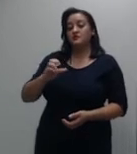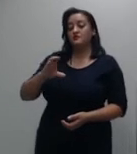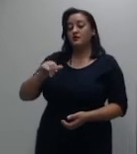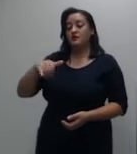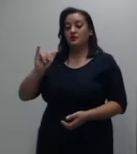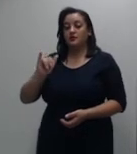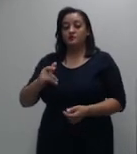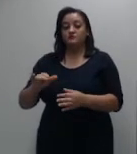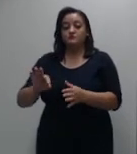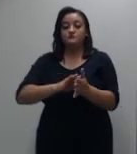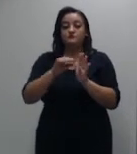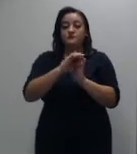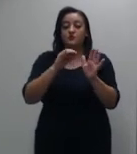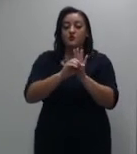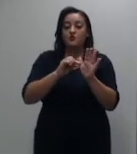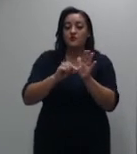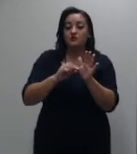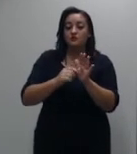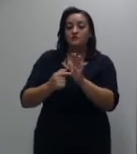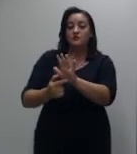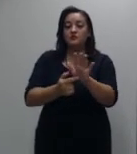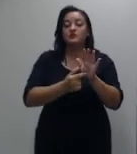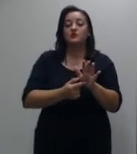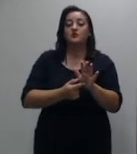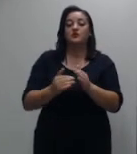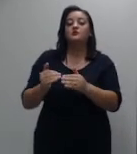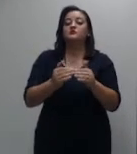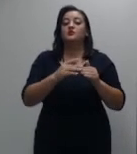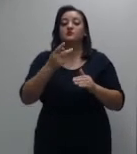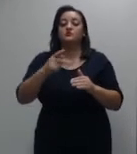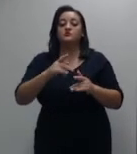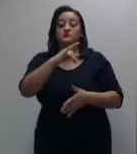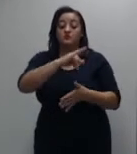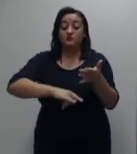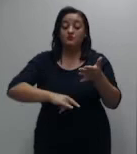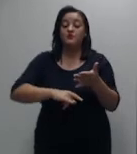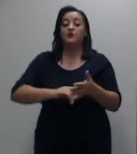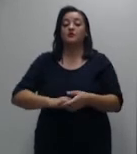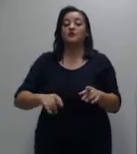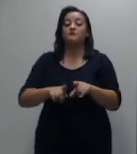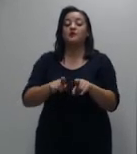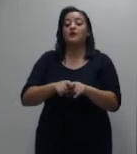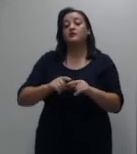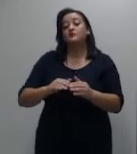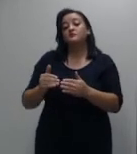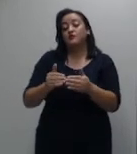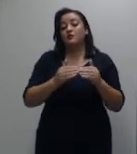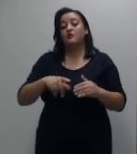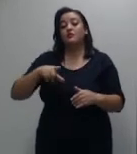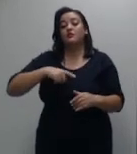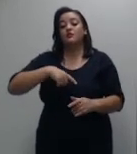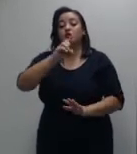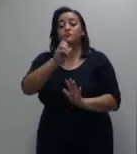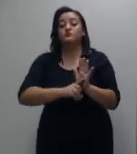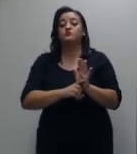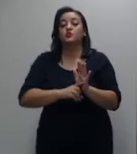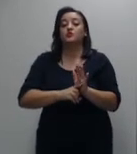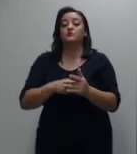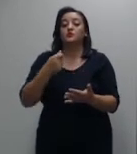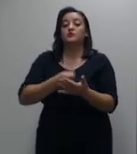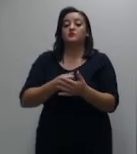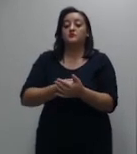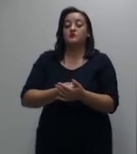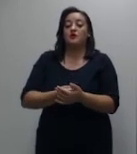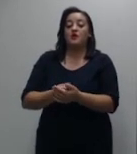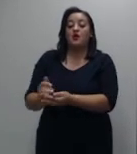comprovou esses termos estão confirmados em seu memorando assistindo embaixo tem o direito de reter o milhão de